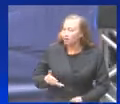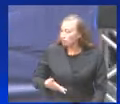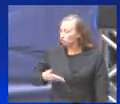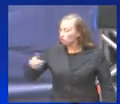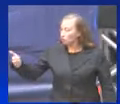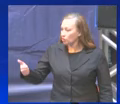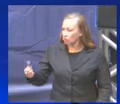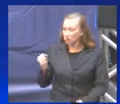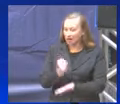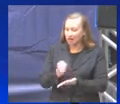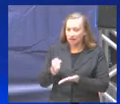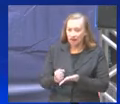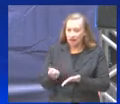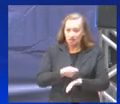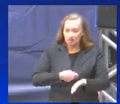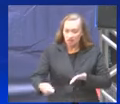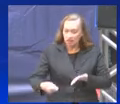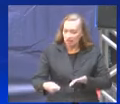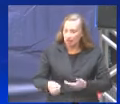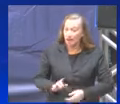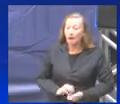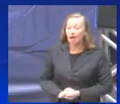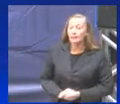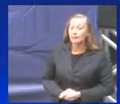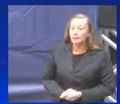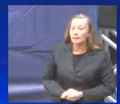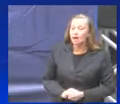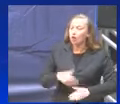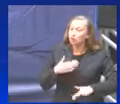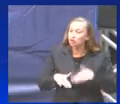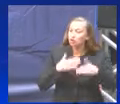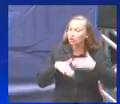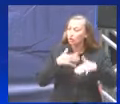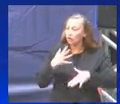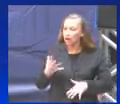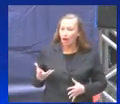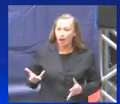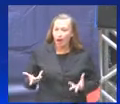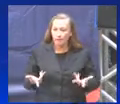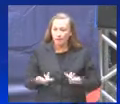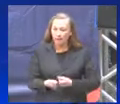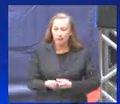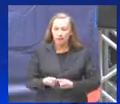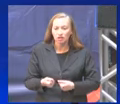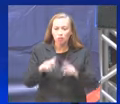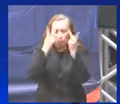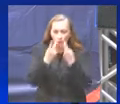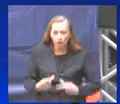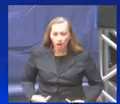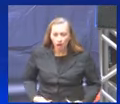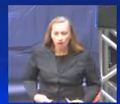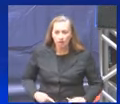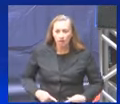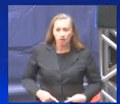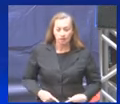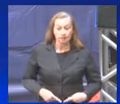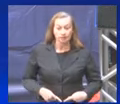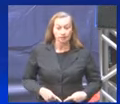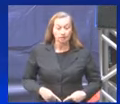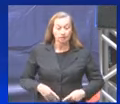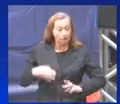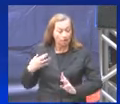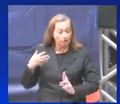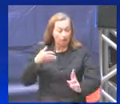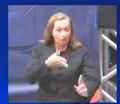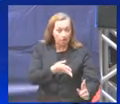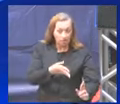era diarista. Então, veja bem, ao desenvolver habilidades humanas, ela se destacou